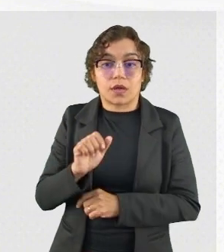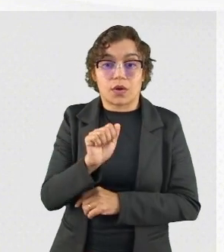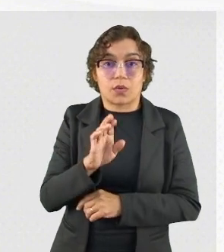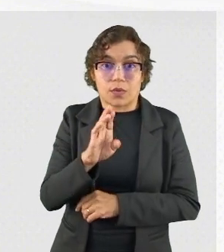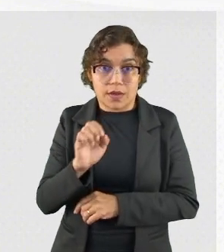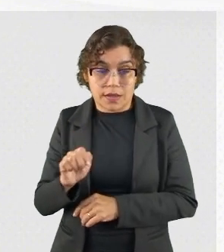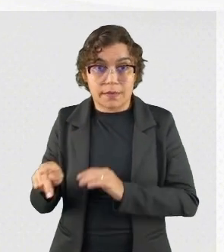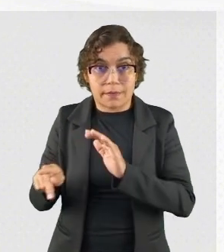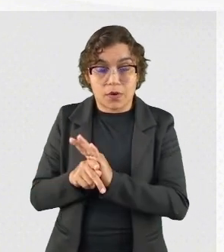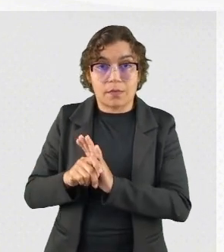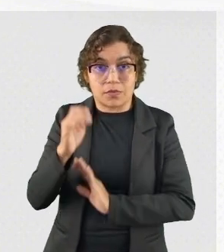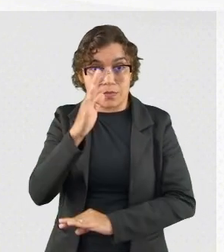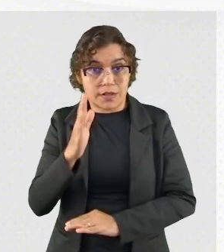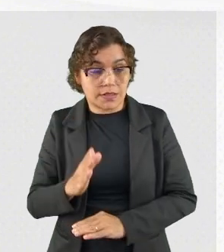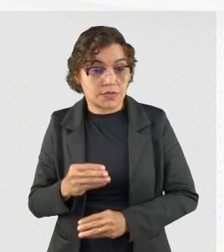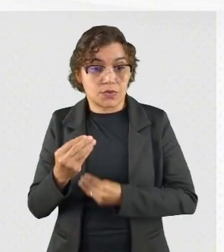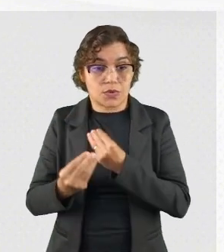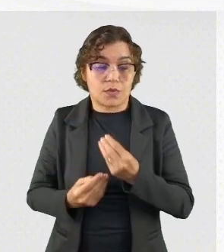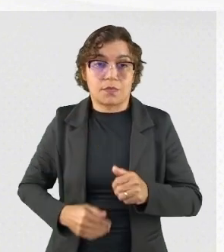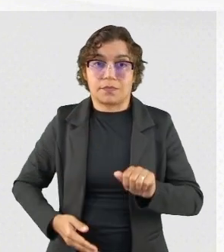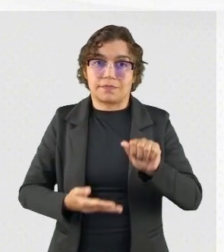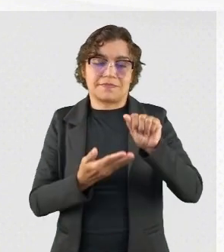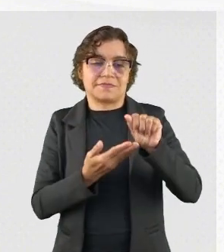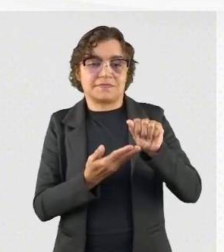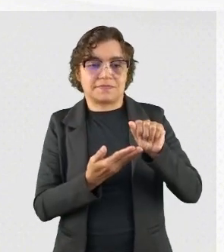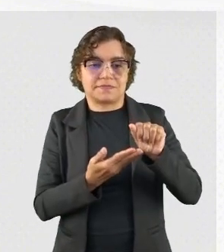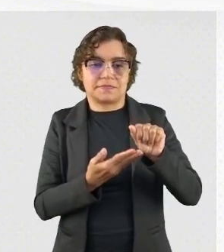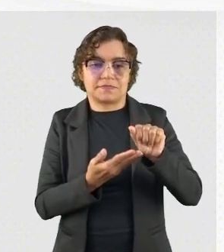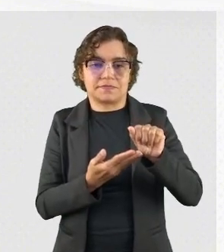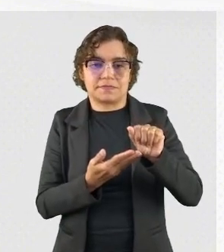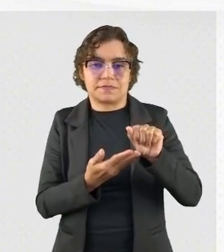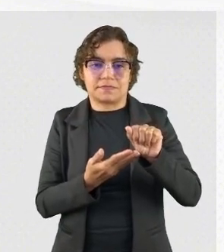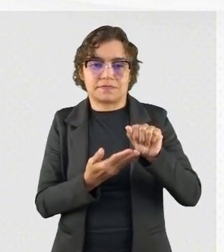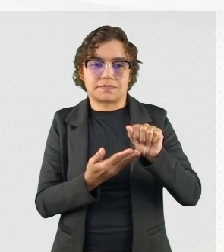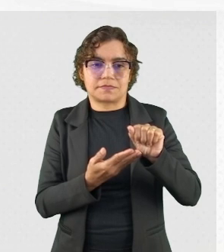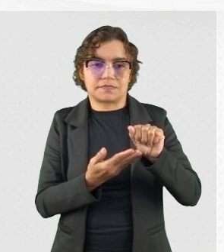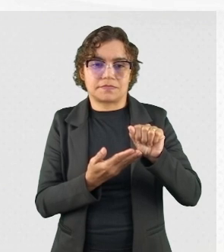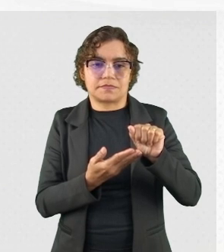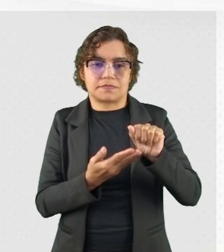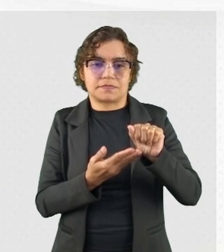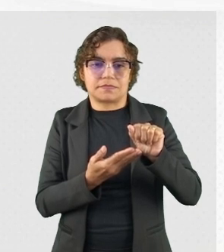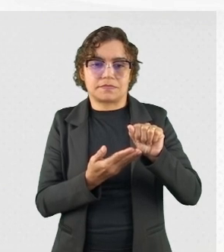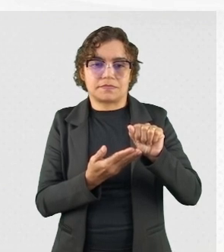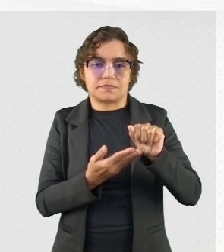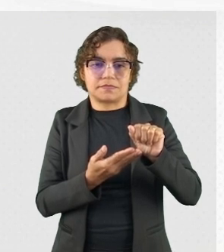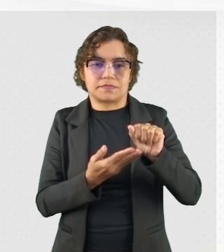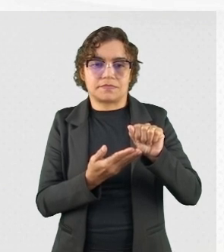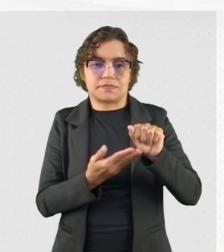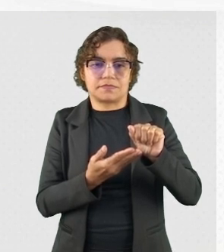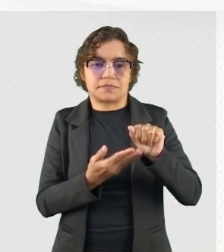território nacional brasileiro. Letra A, pela formalização do Tratado de Petrópolis, que indenizava o Brasil